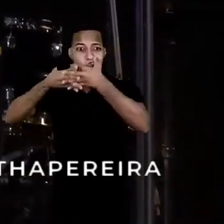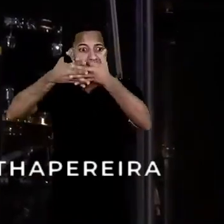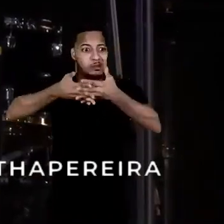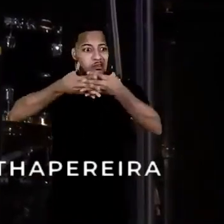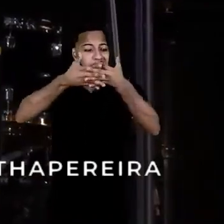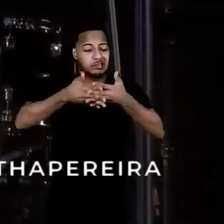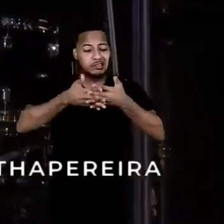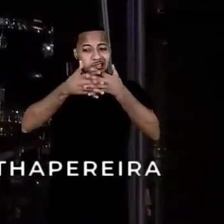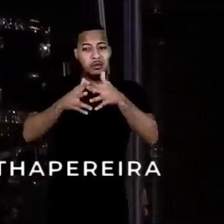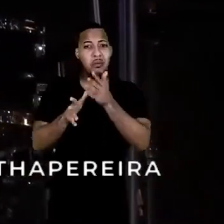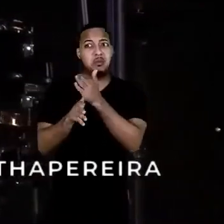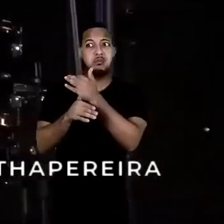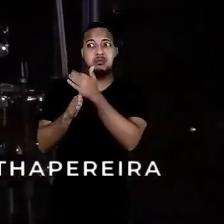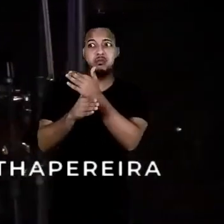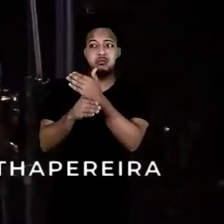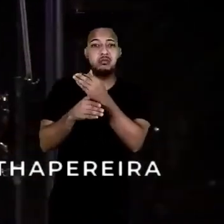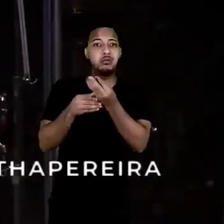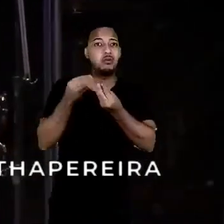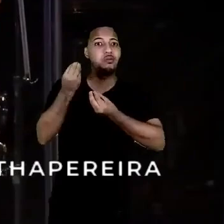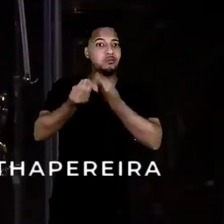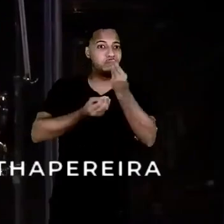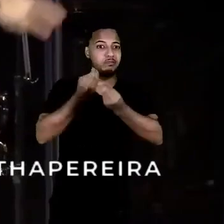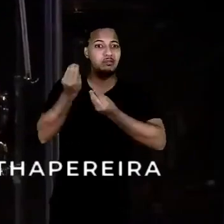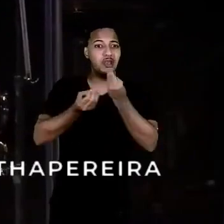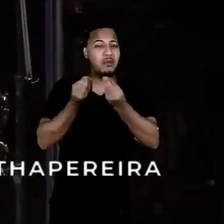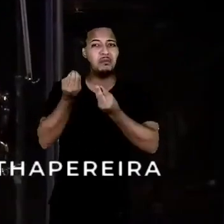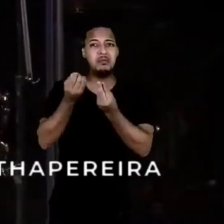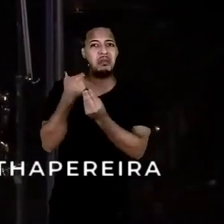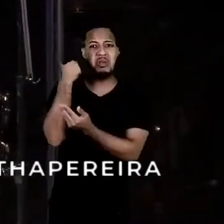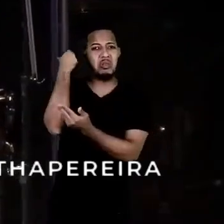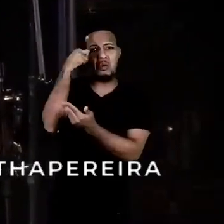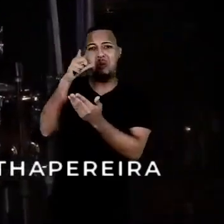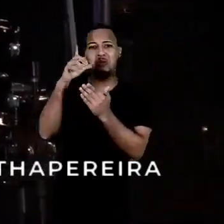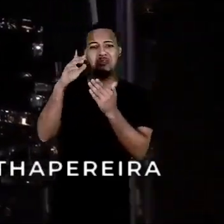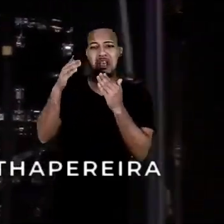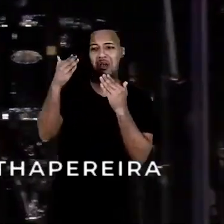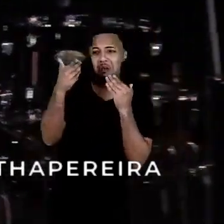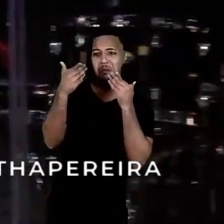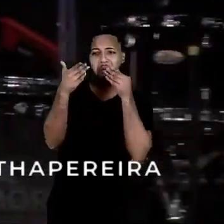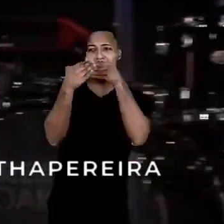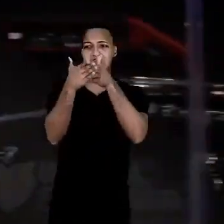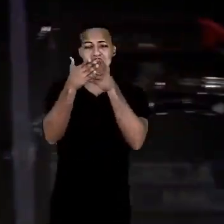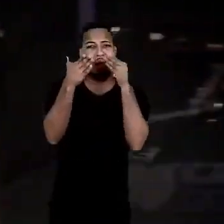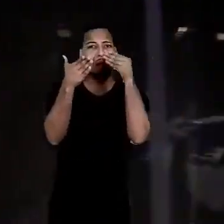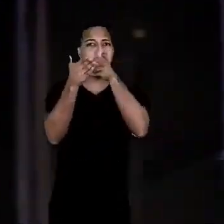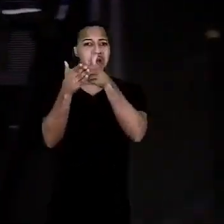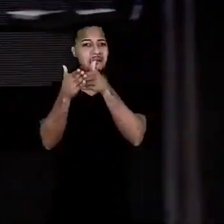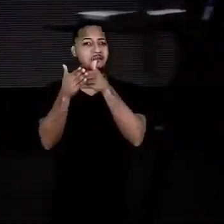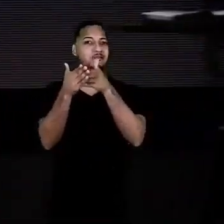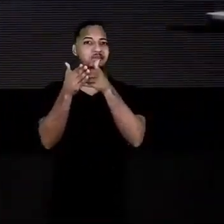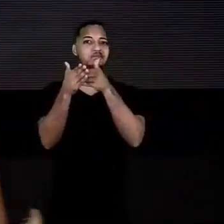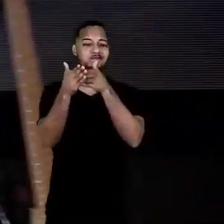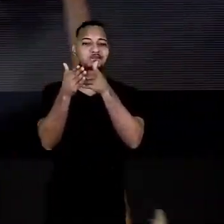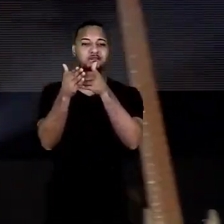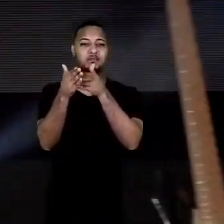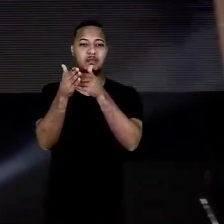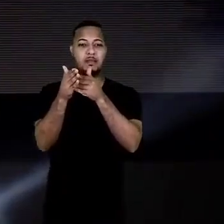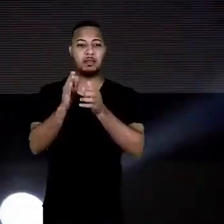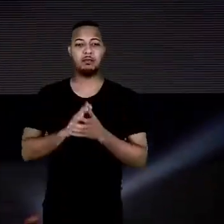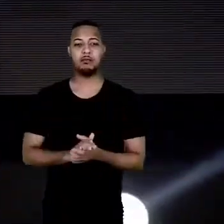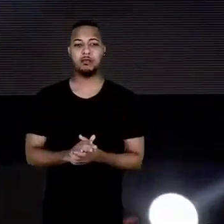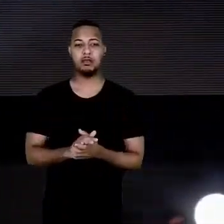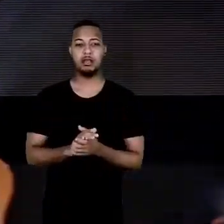meio do caminho, parece que você não consegue mais se levantar. A Bíblia diz que o cair é do homem, mas